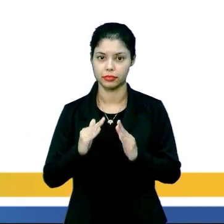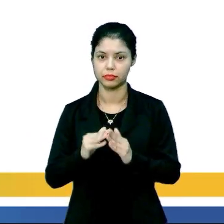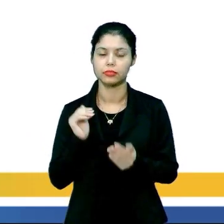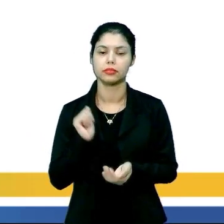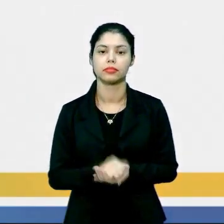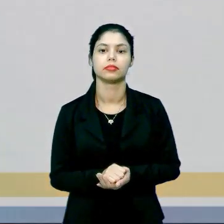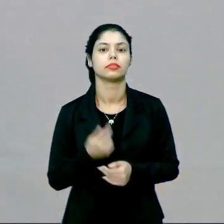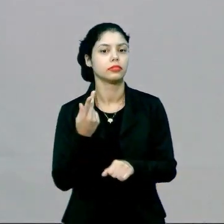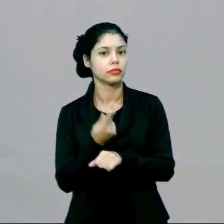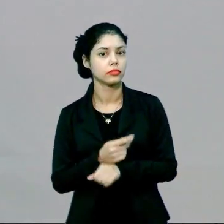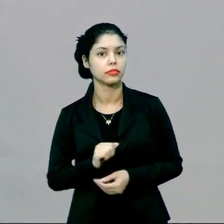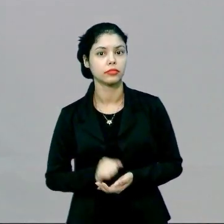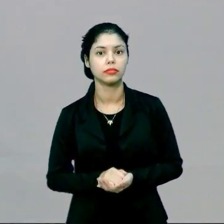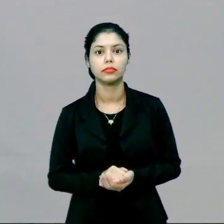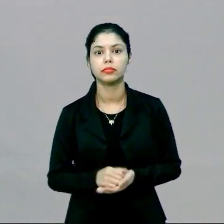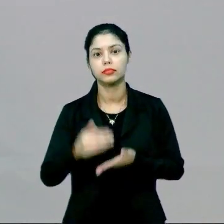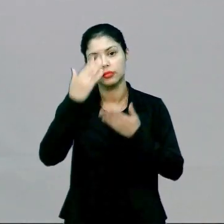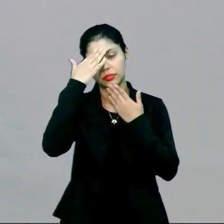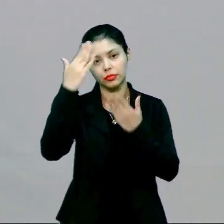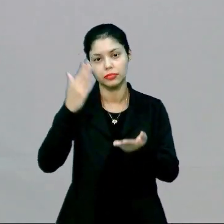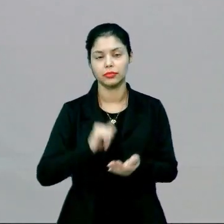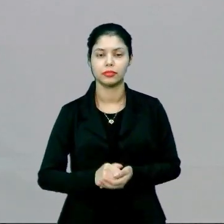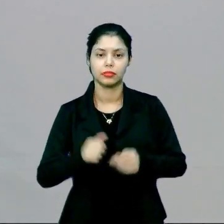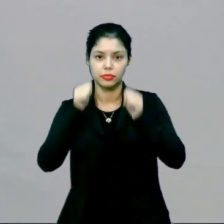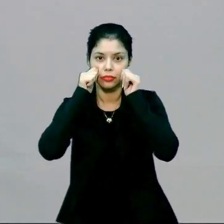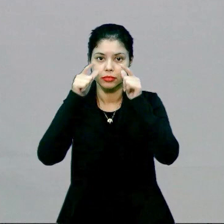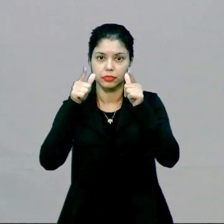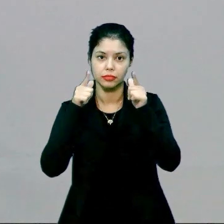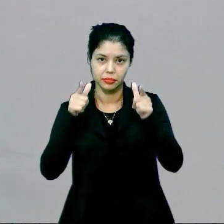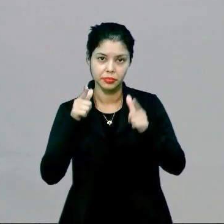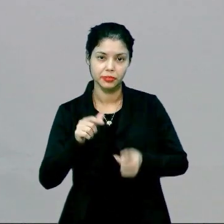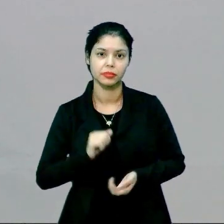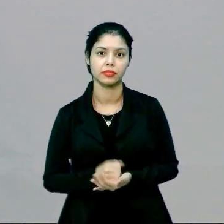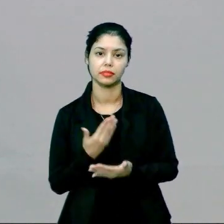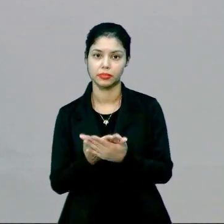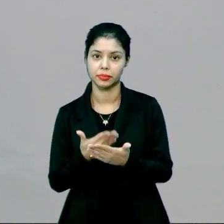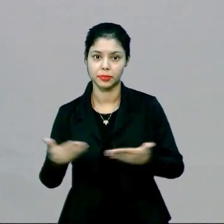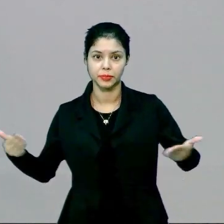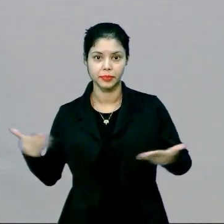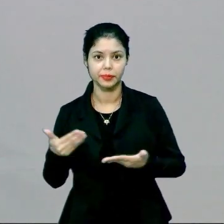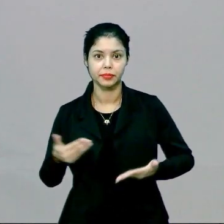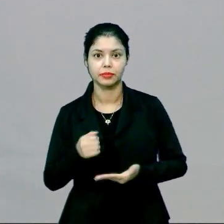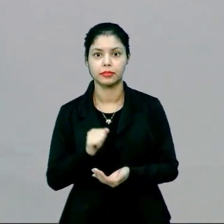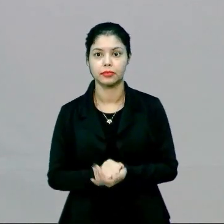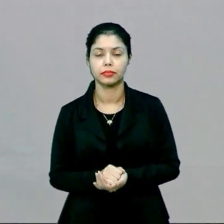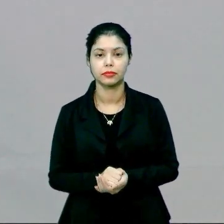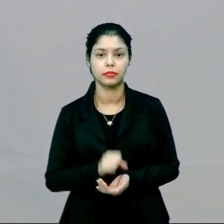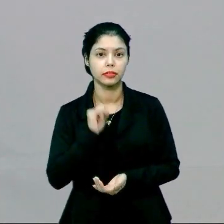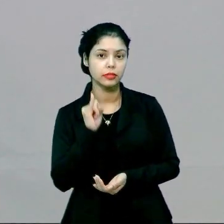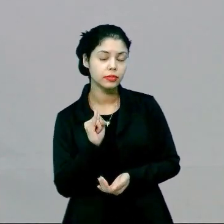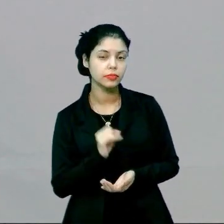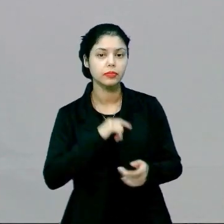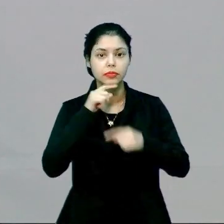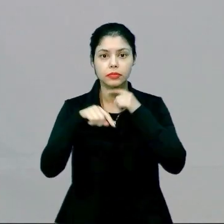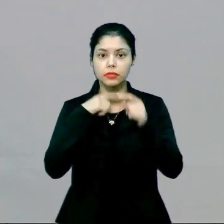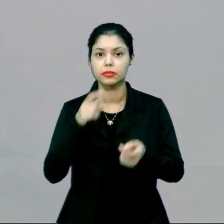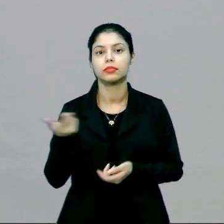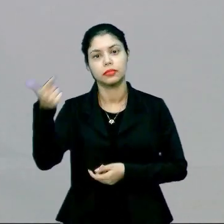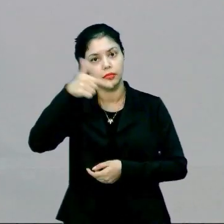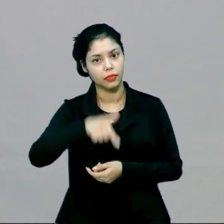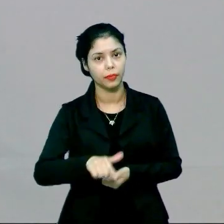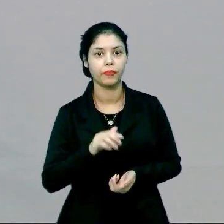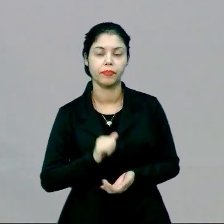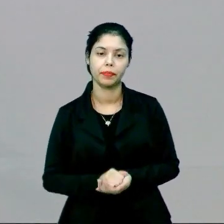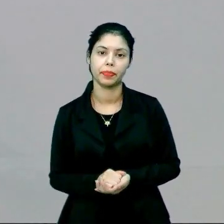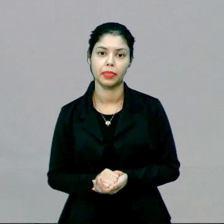sua casa. Muito obrigado pela sua participação na aula de hoje. Se você tiver alguma dúvida,